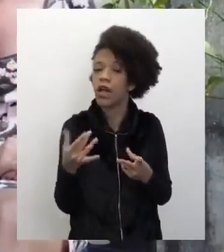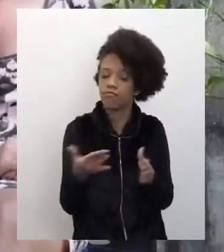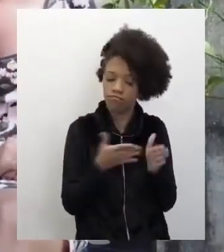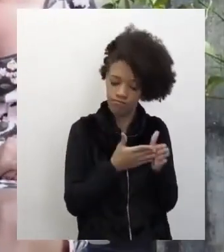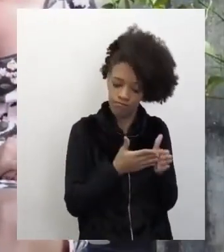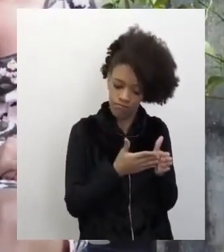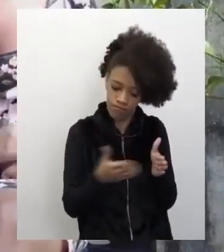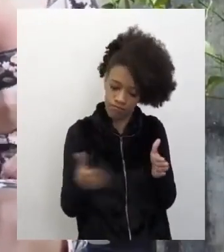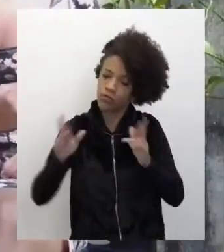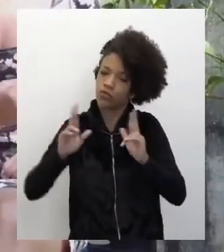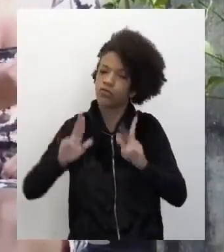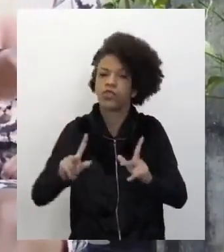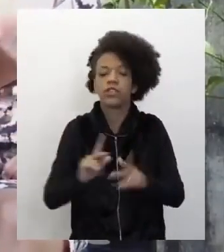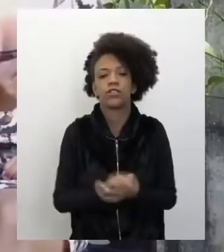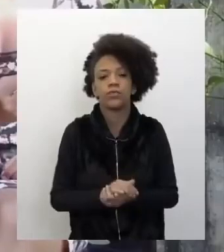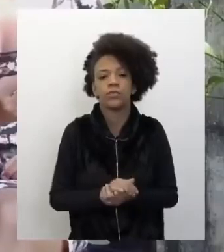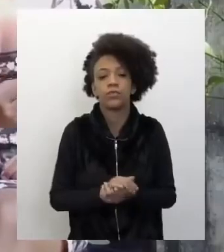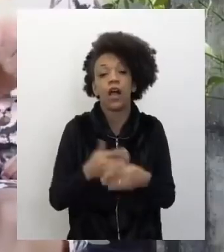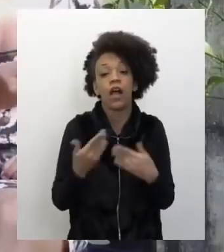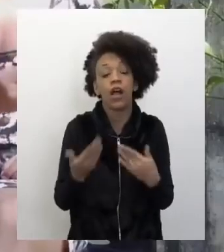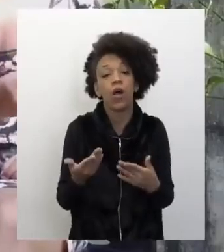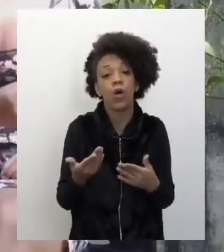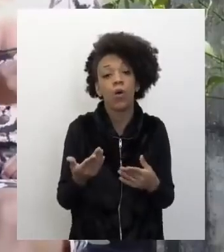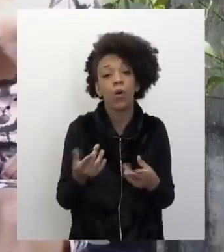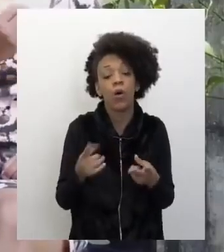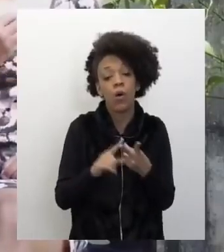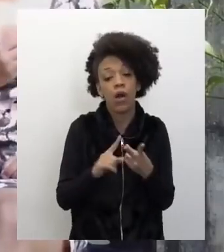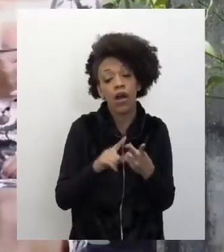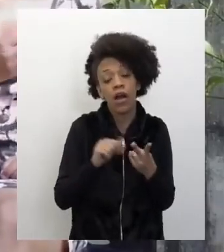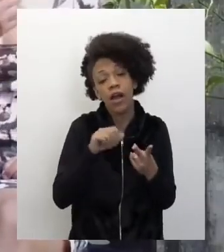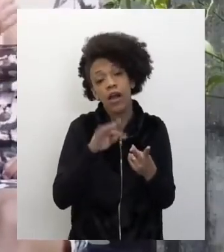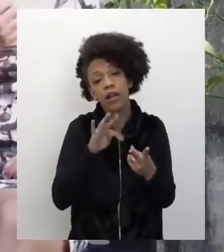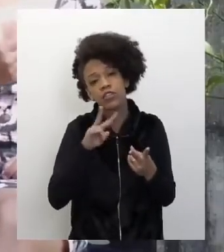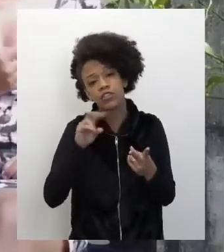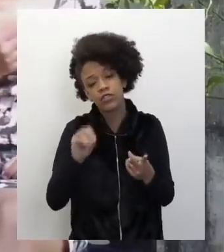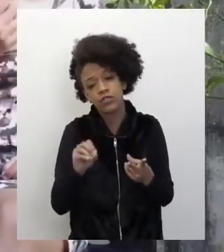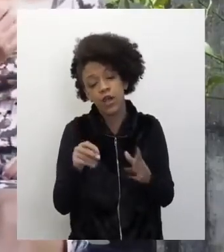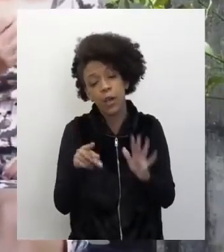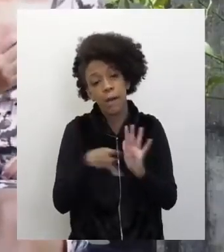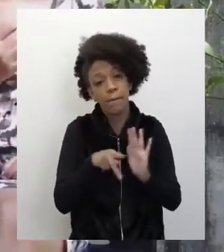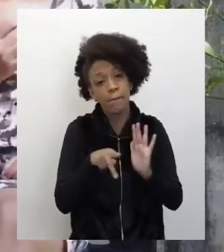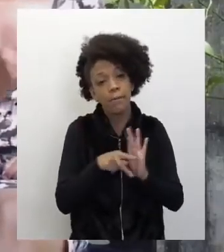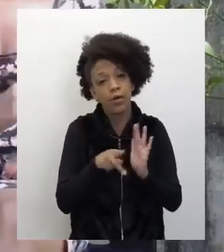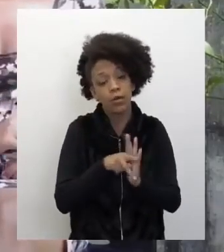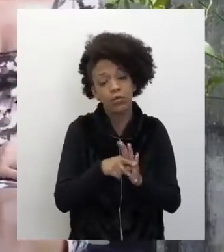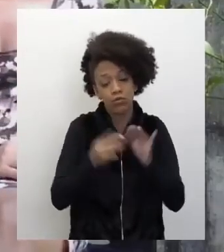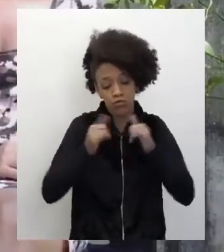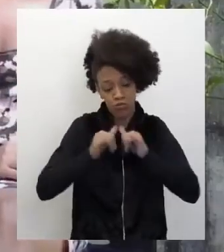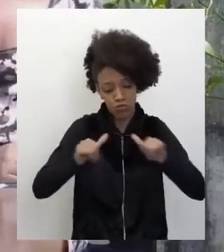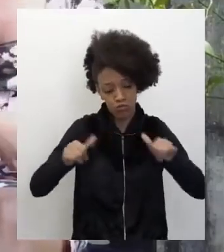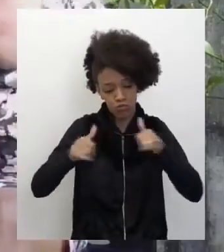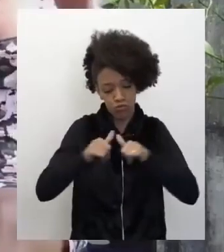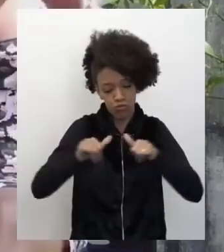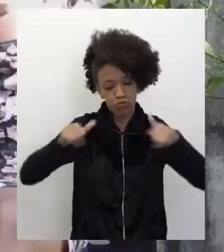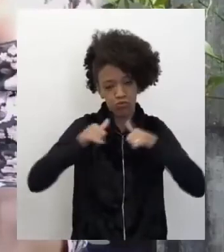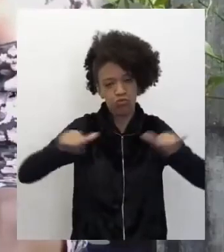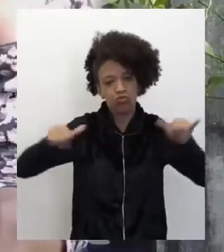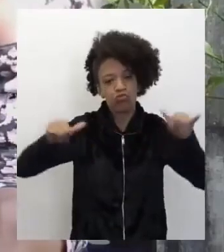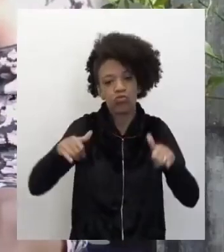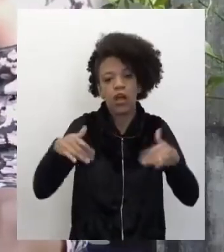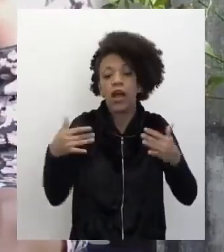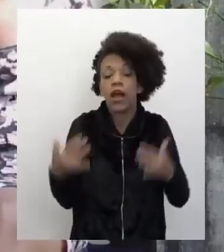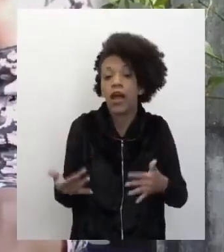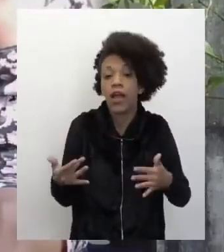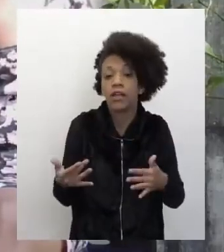processo diferente. O sensor ativo possui a sua própria fonte de radiação eletromagnética. Ele emite